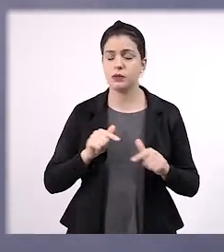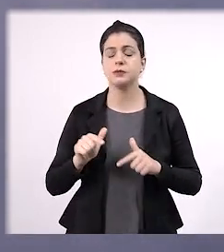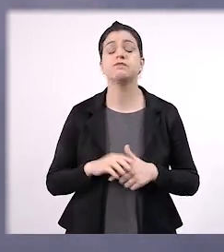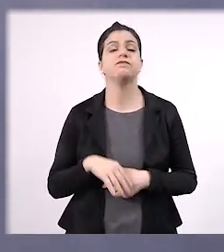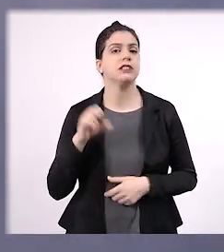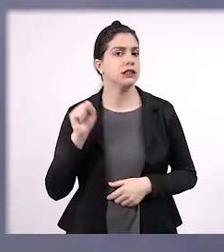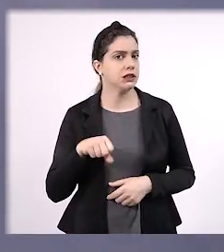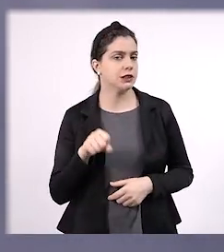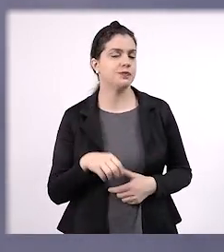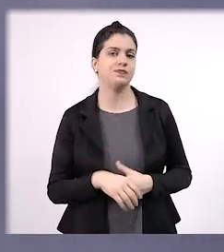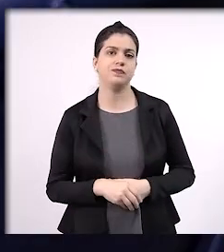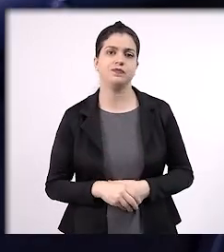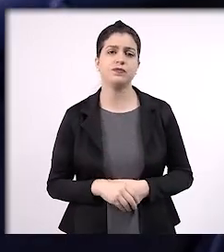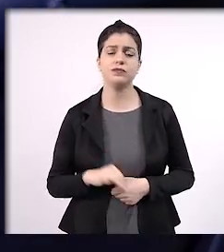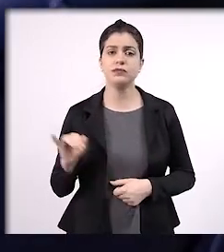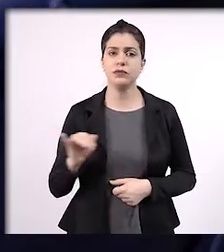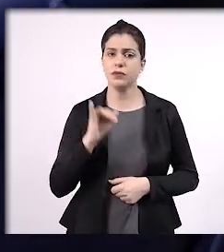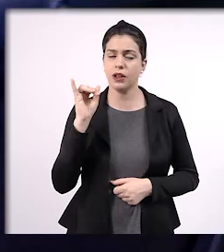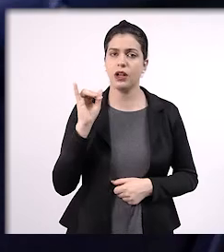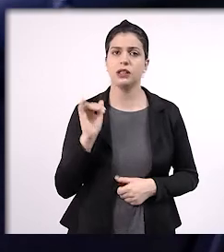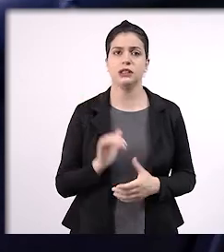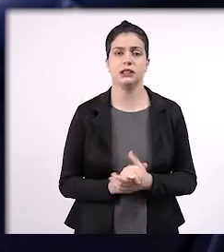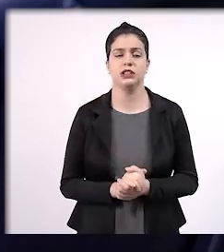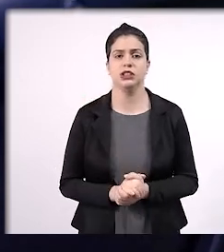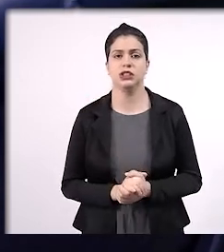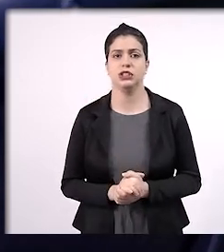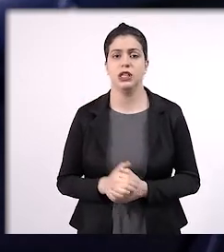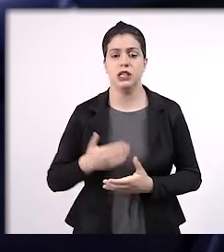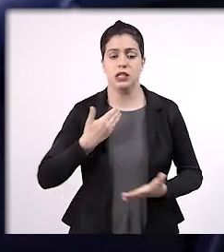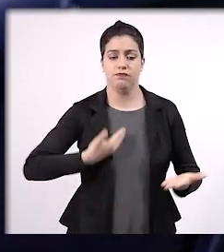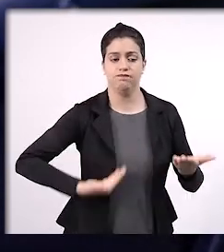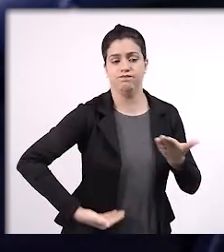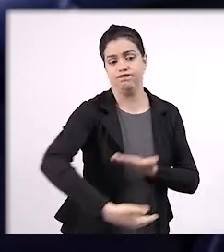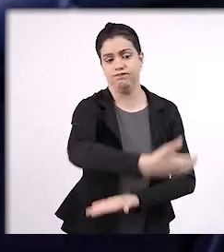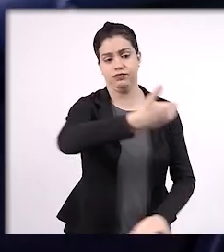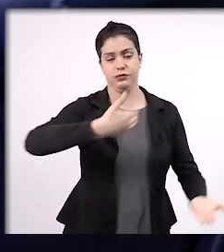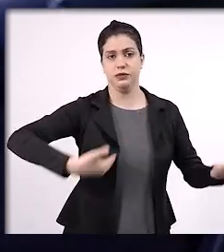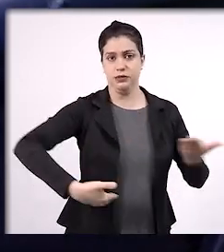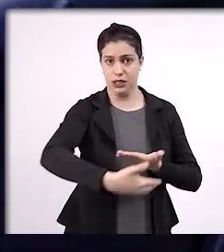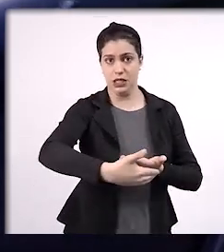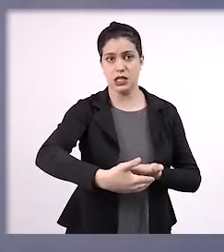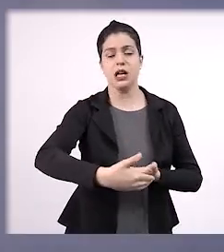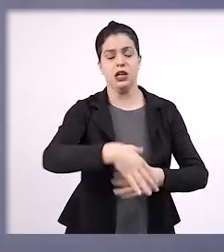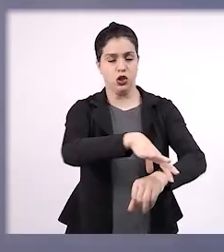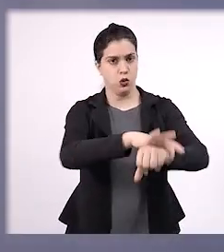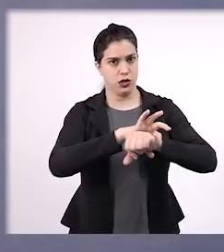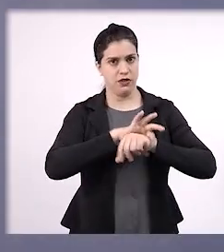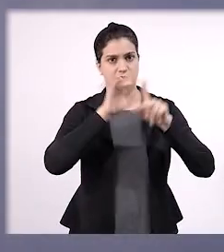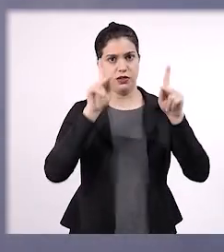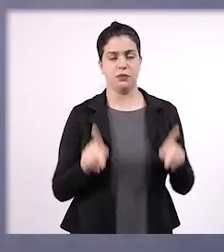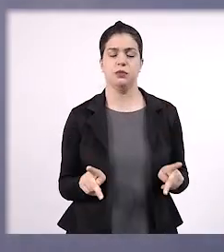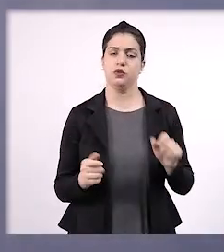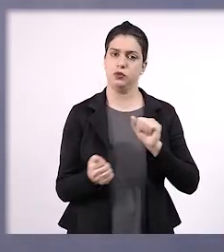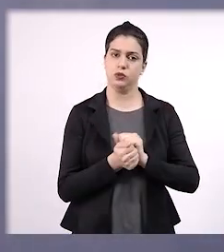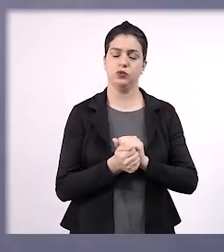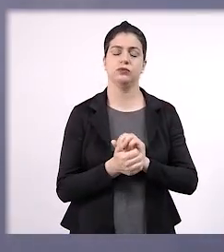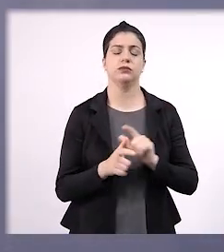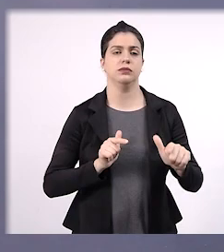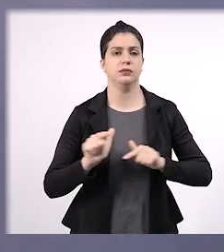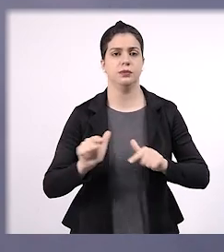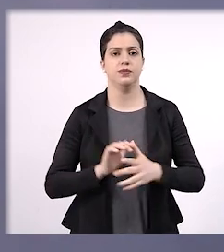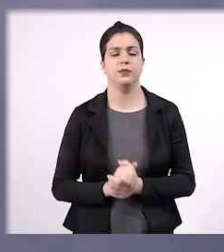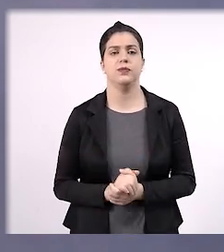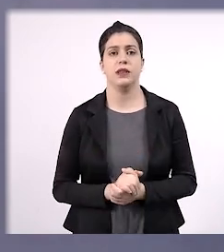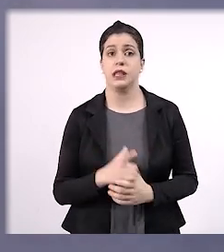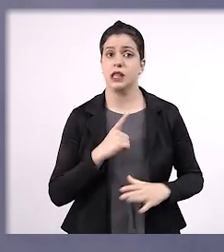está, então isso tem sido feito sim. E como que é esse trabalho? Por isso que a gente... Você tem recebido notícias dos seus colegas? É o que a gente tem dito, assim,